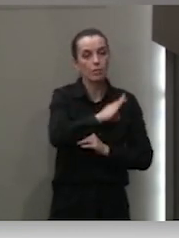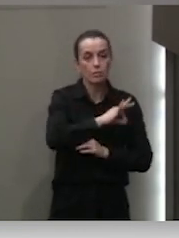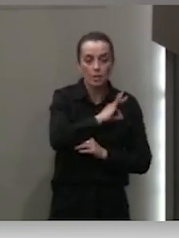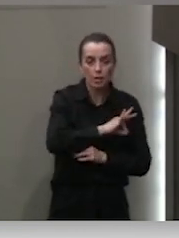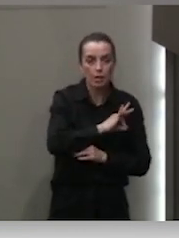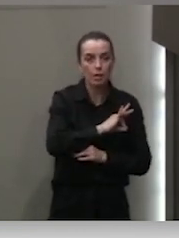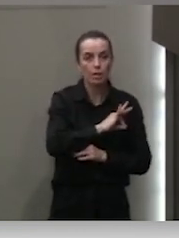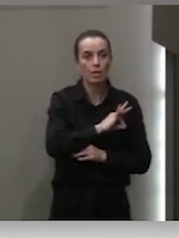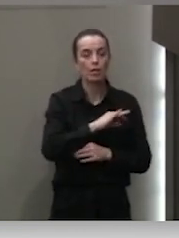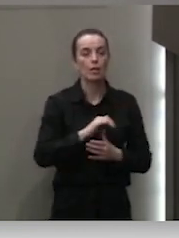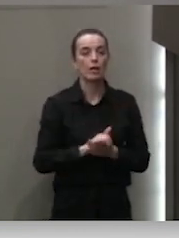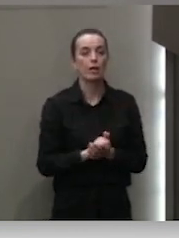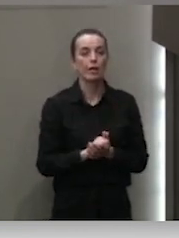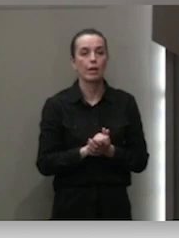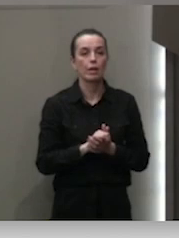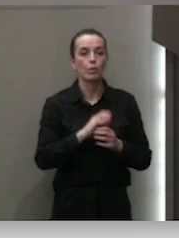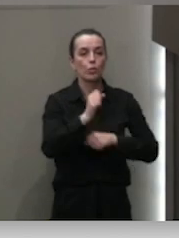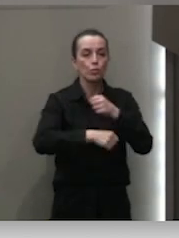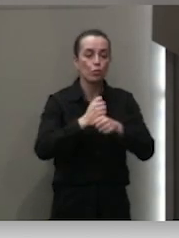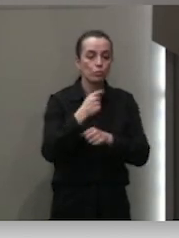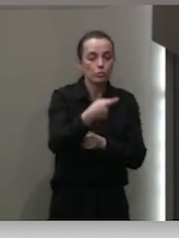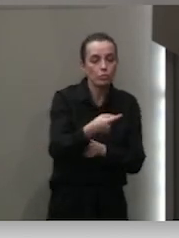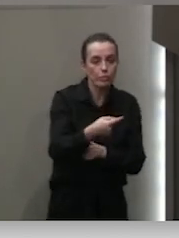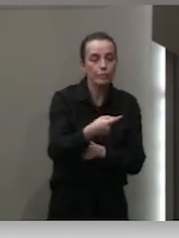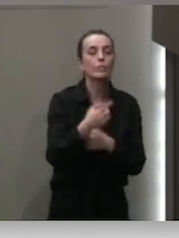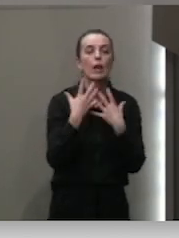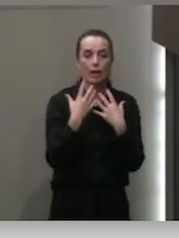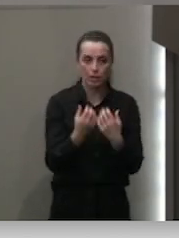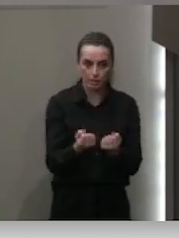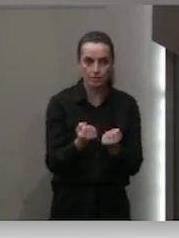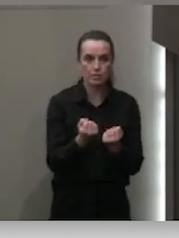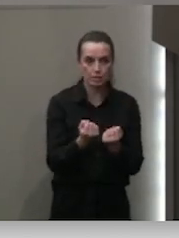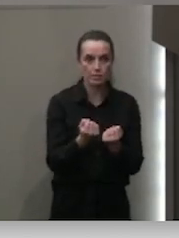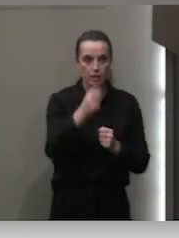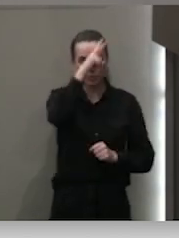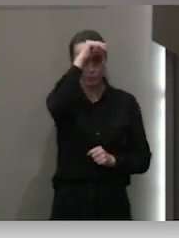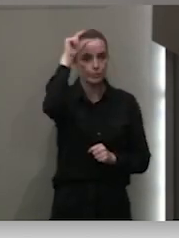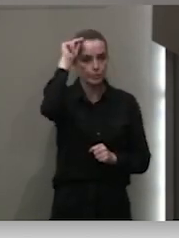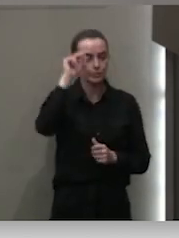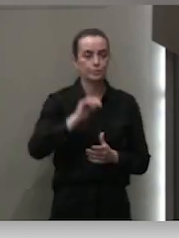seguinte o que acabou sendo acatado pelo